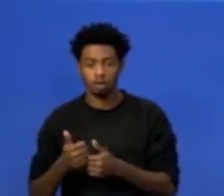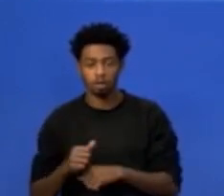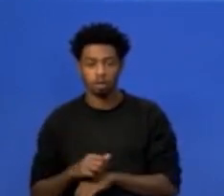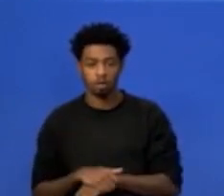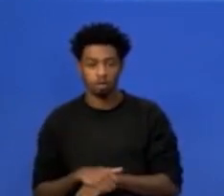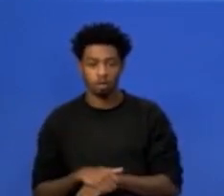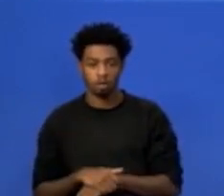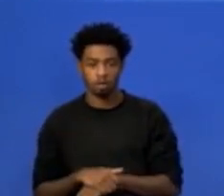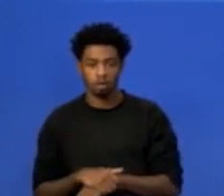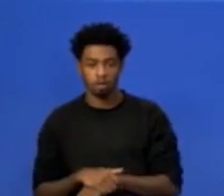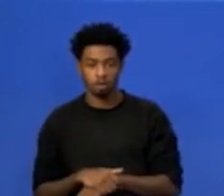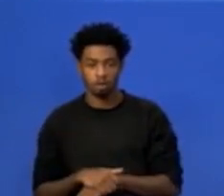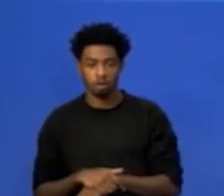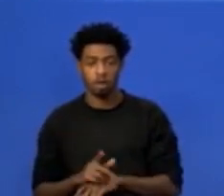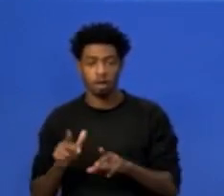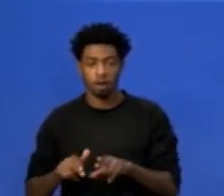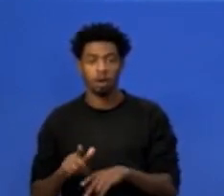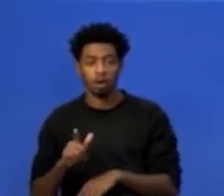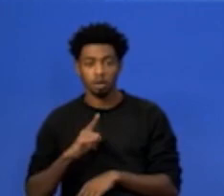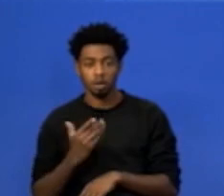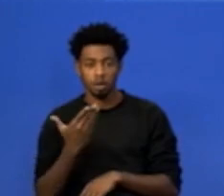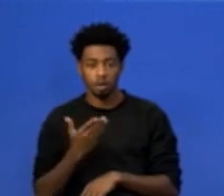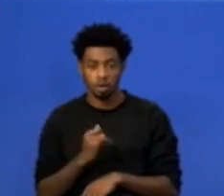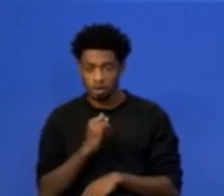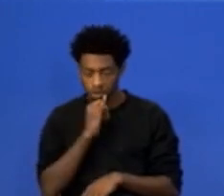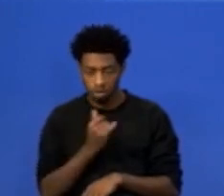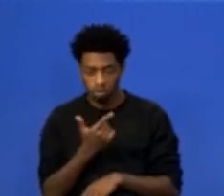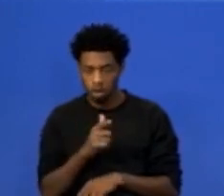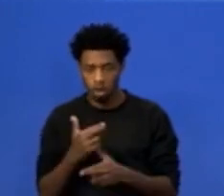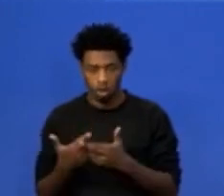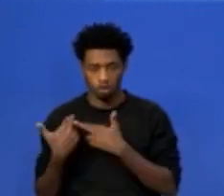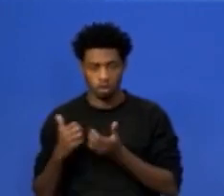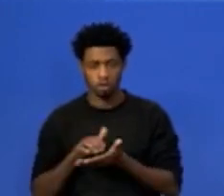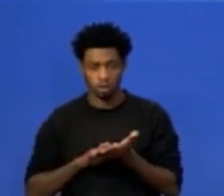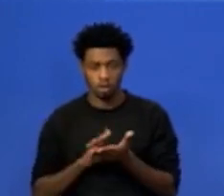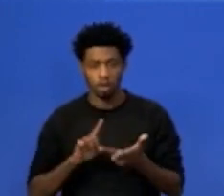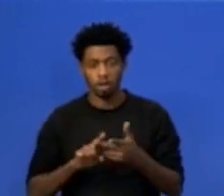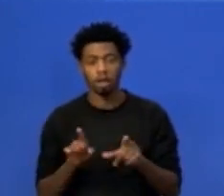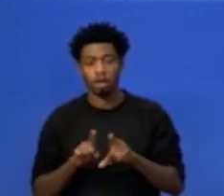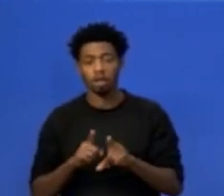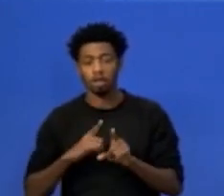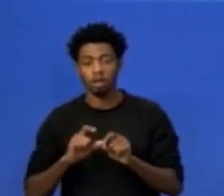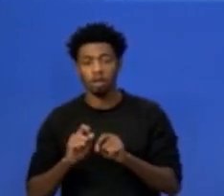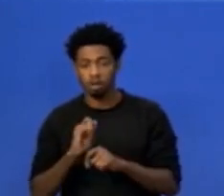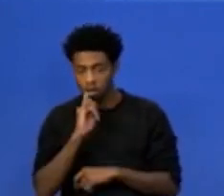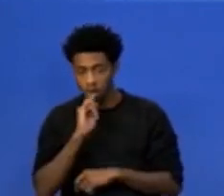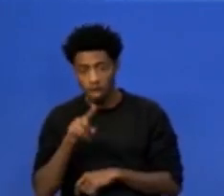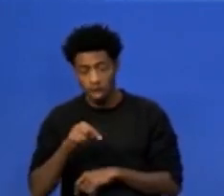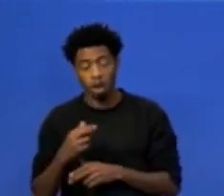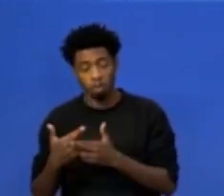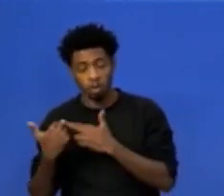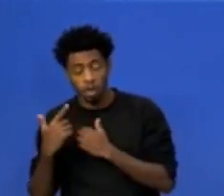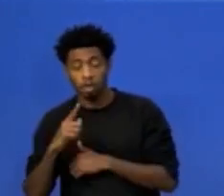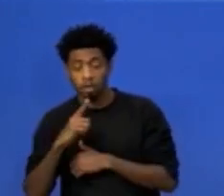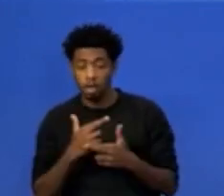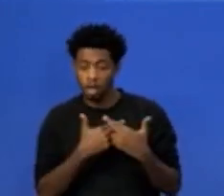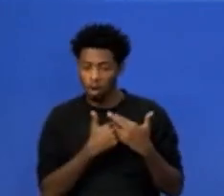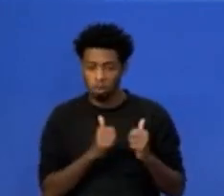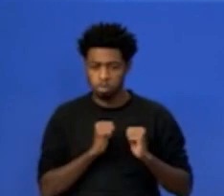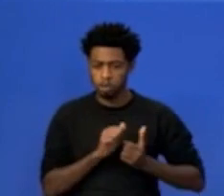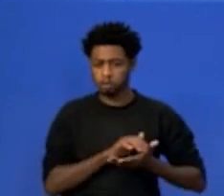Então, assim como tem a parte que eles não são obrigados, também tem a parte que eles são obrigados